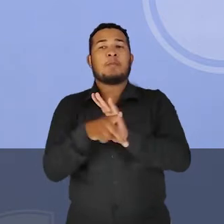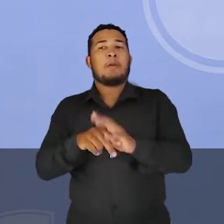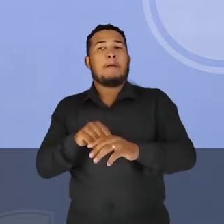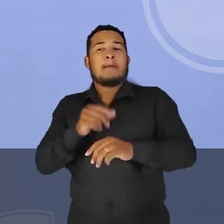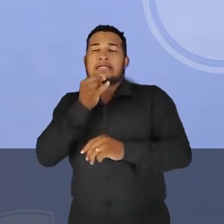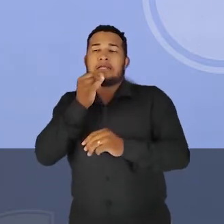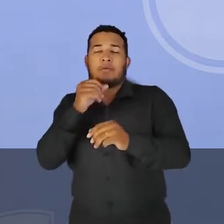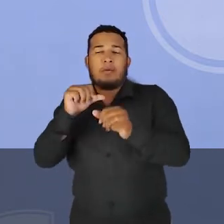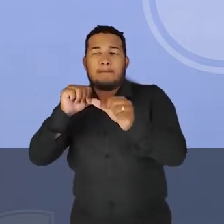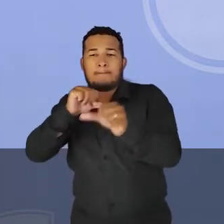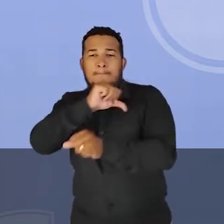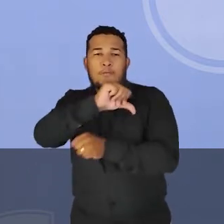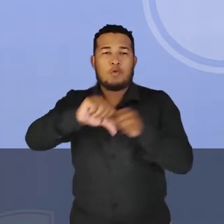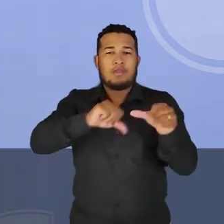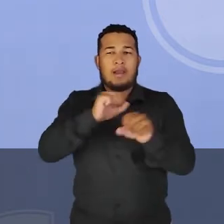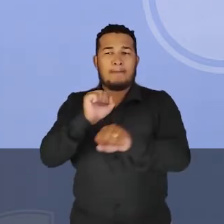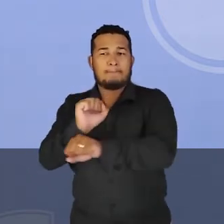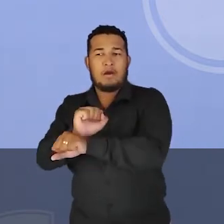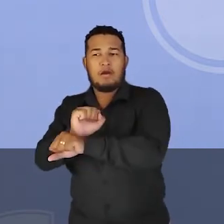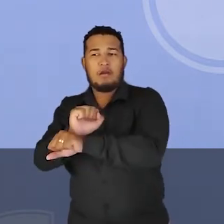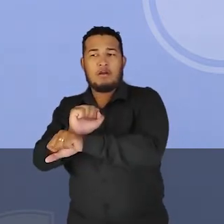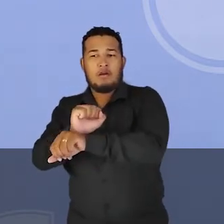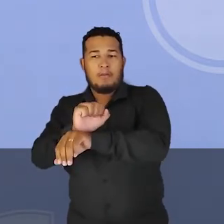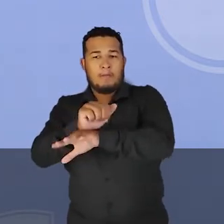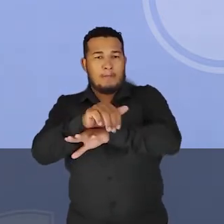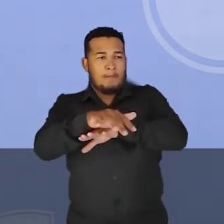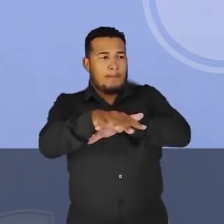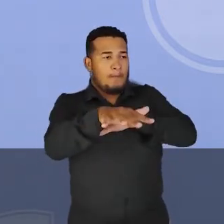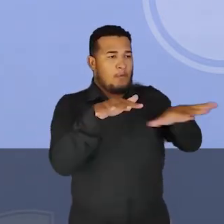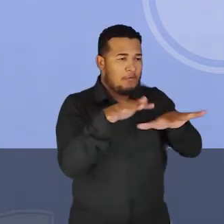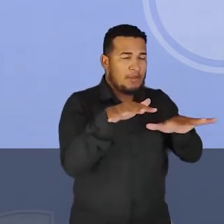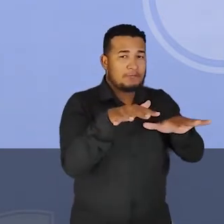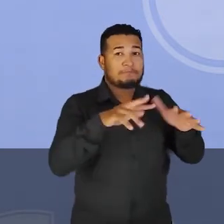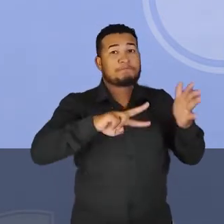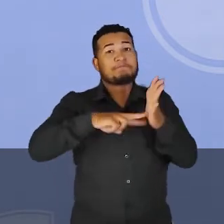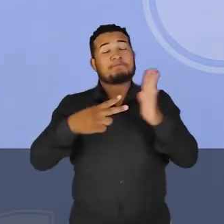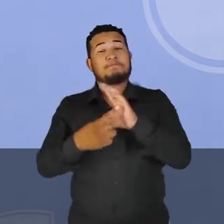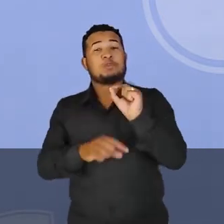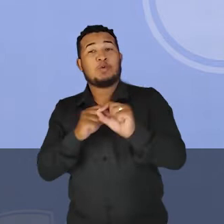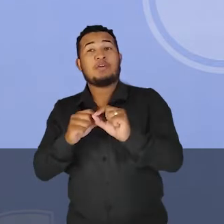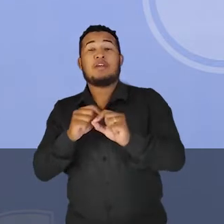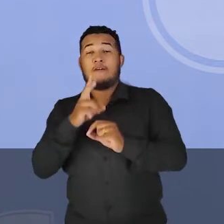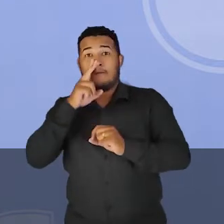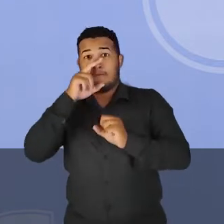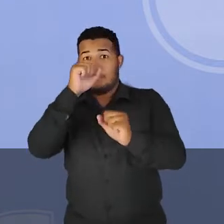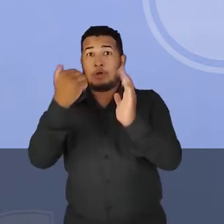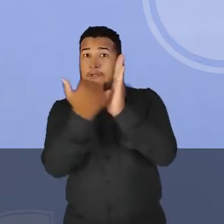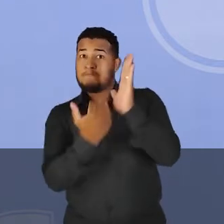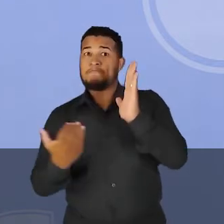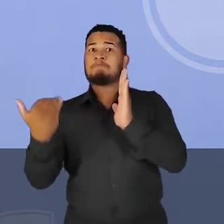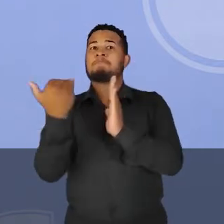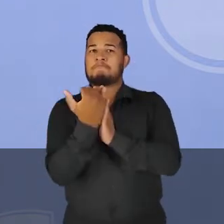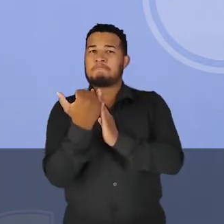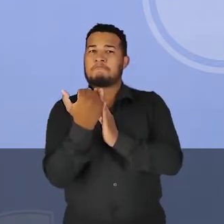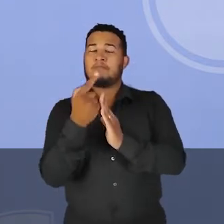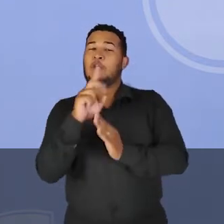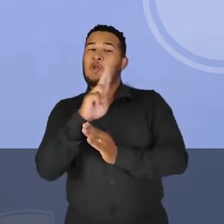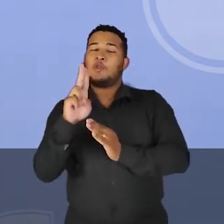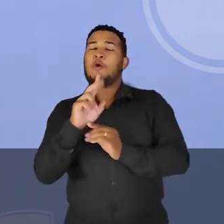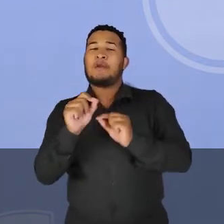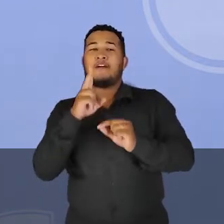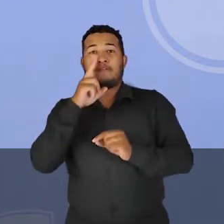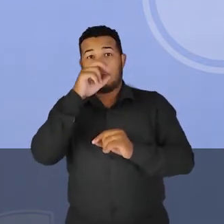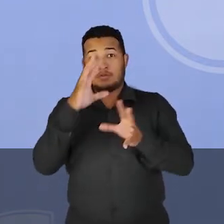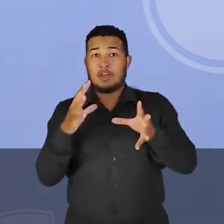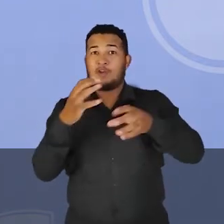estado. Então, Newton conseguiu perceber que essa interação que nós estamos chamando agora de força resultante,